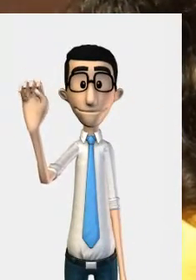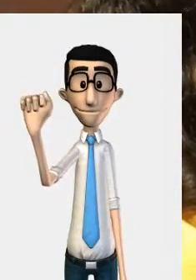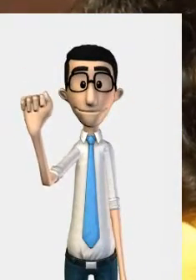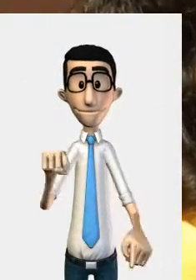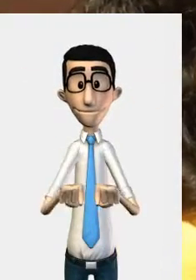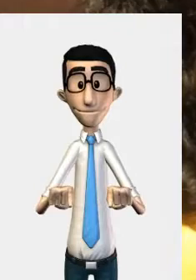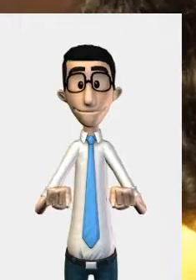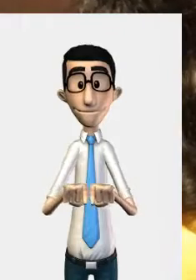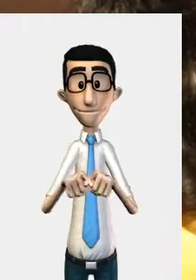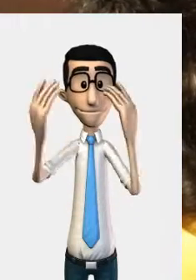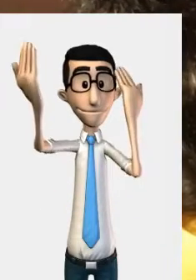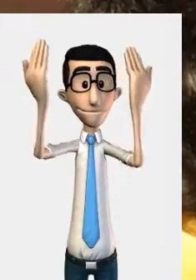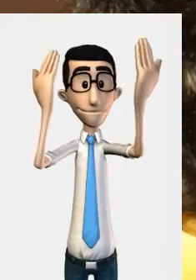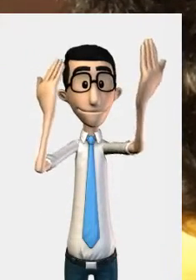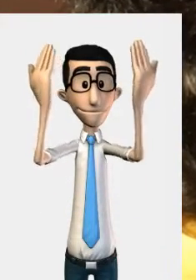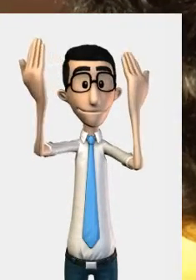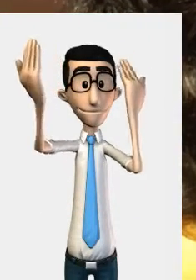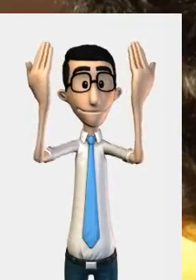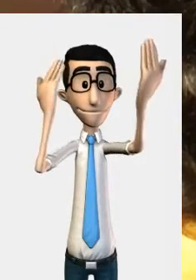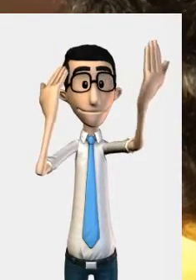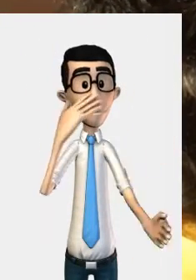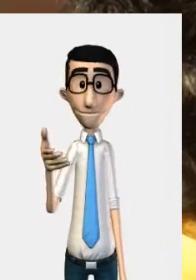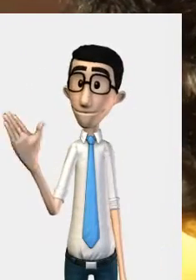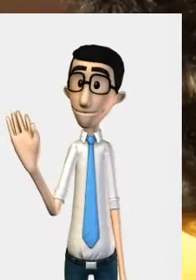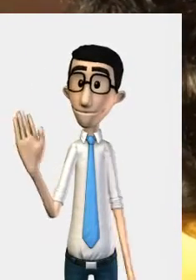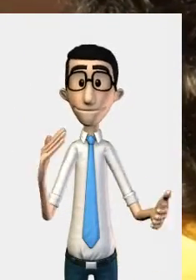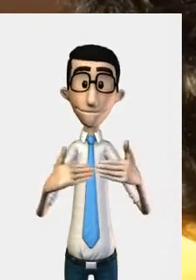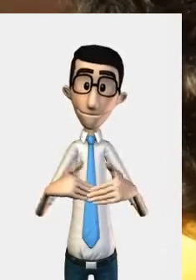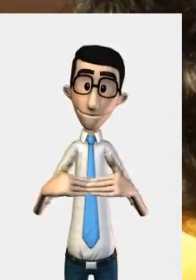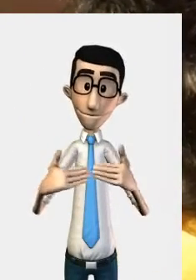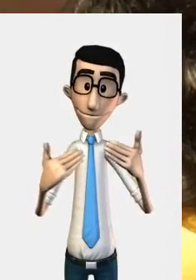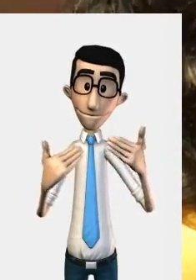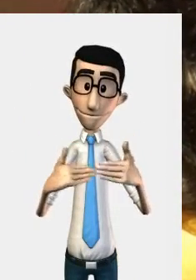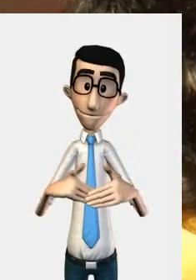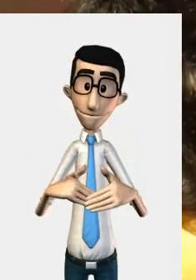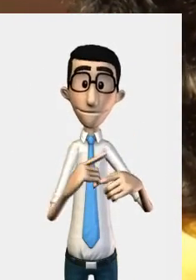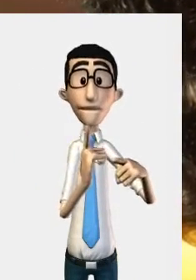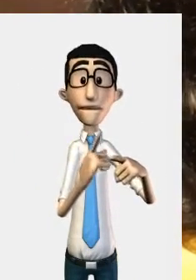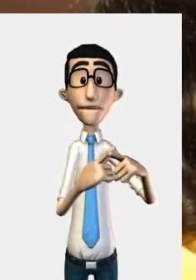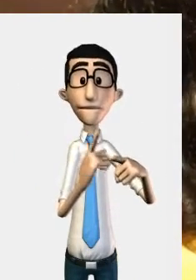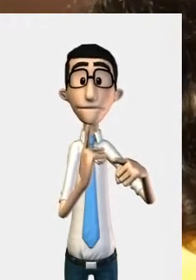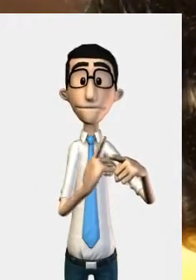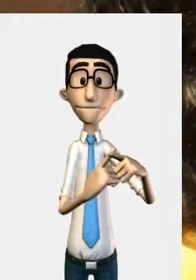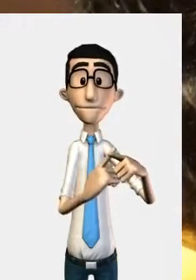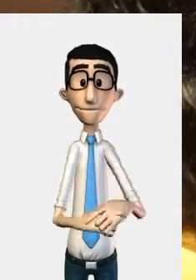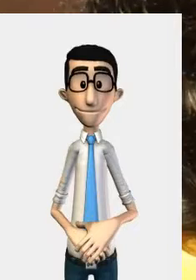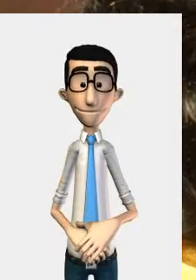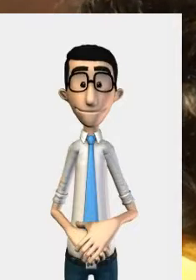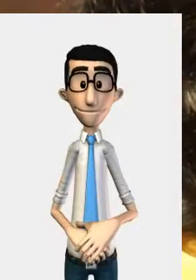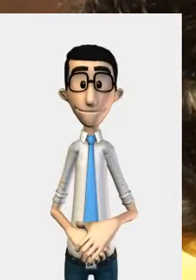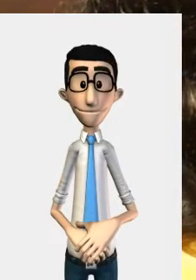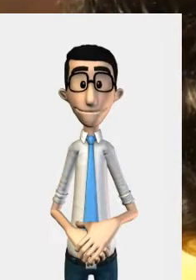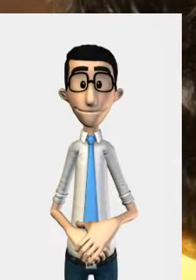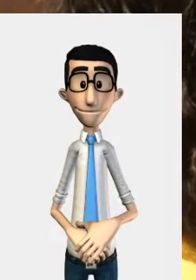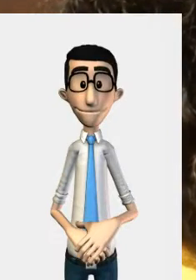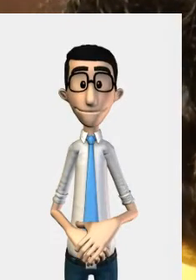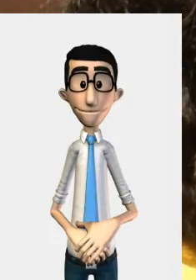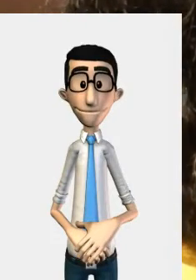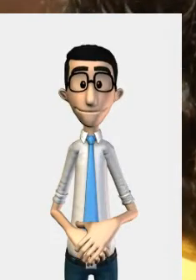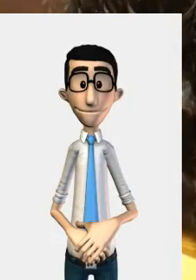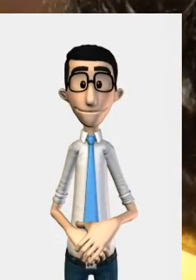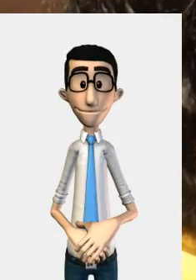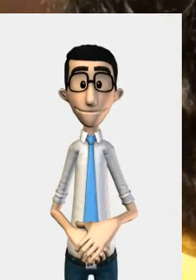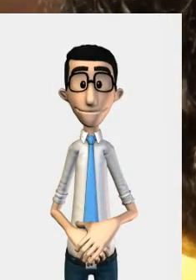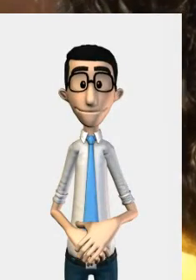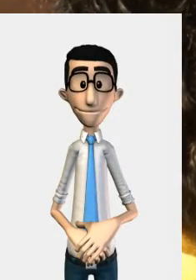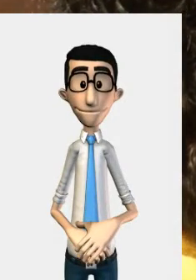que você foi para os Estados Unidos, o que você viu lá? Eu não posso ir agora. Você pode me ajudar? E era muito difícil, porque as pessoas ou elas não tinham tempo ou elas